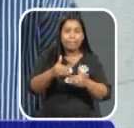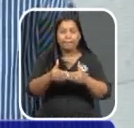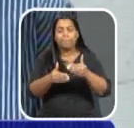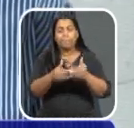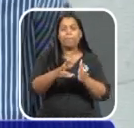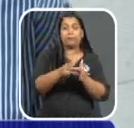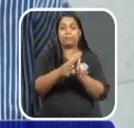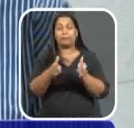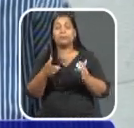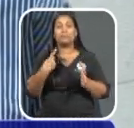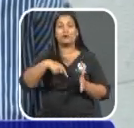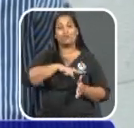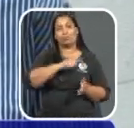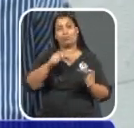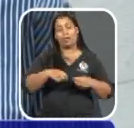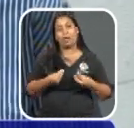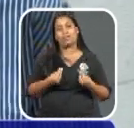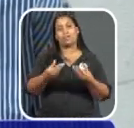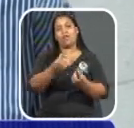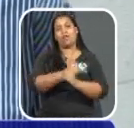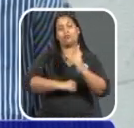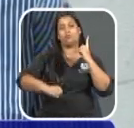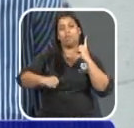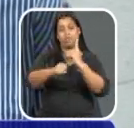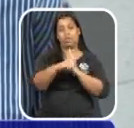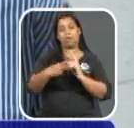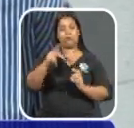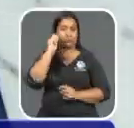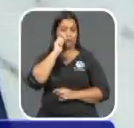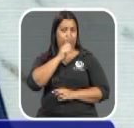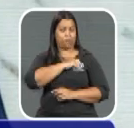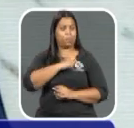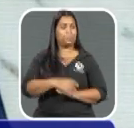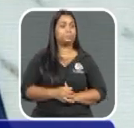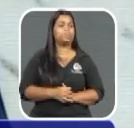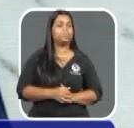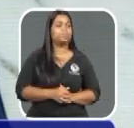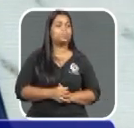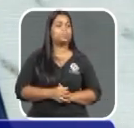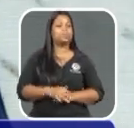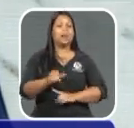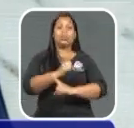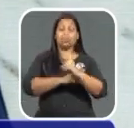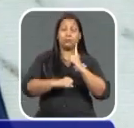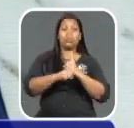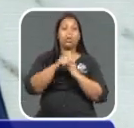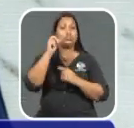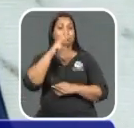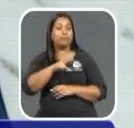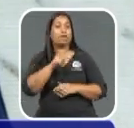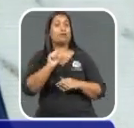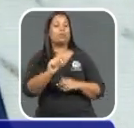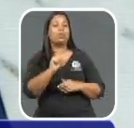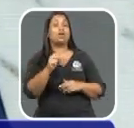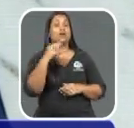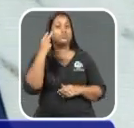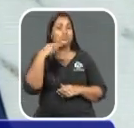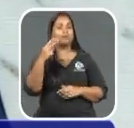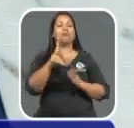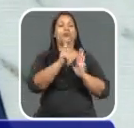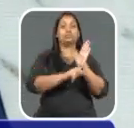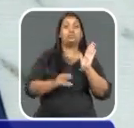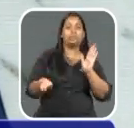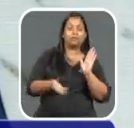prazo, para que nós possamos ser ofertados à sociedade de Rio Preto. A grande sociedade vê muito trabalho dos vereadores na questão dos